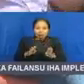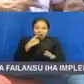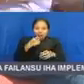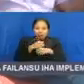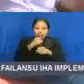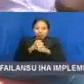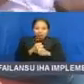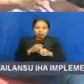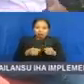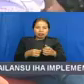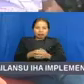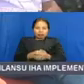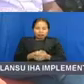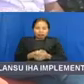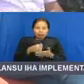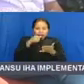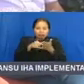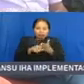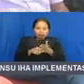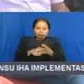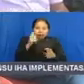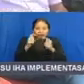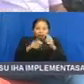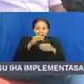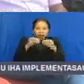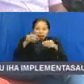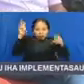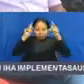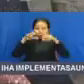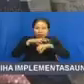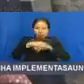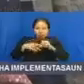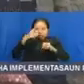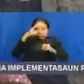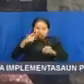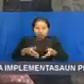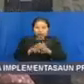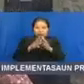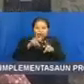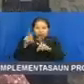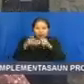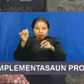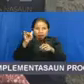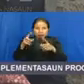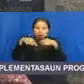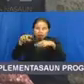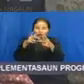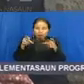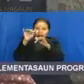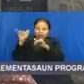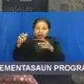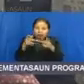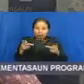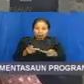haloona requerimento ba tribunal, con ba caso disputa rai refere, tamba ne husu ba ocupante sira, atu ba fali hela